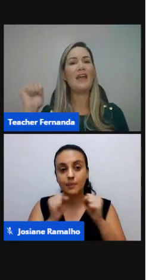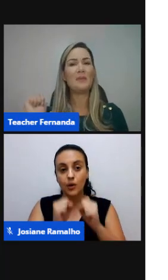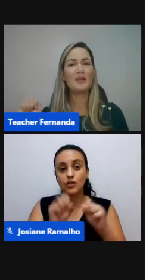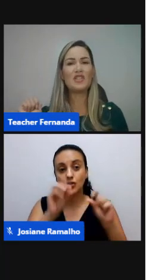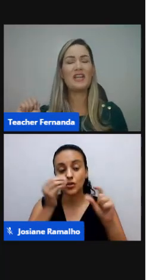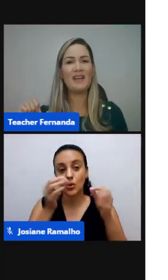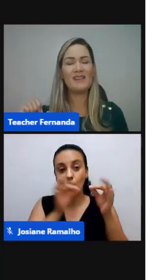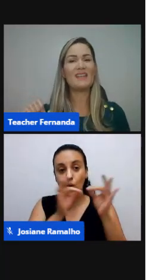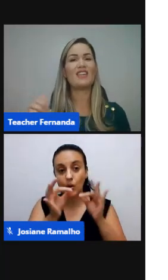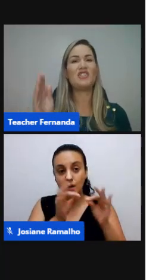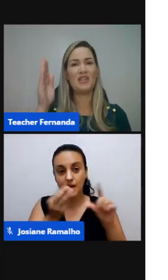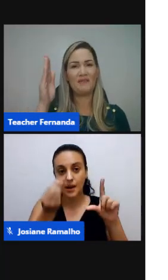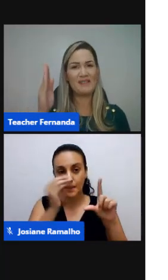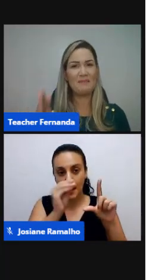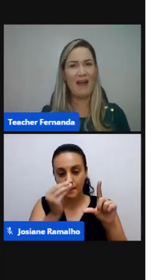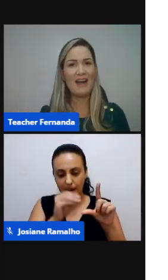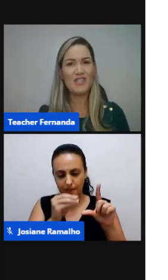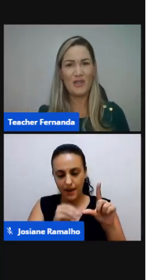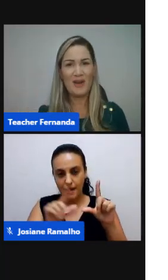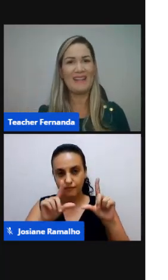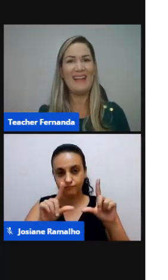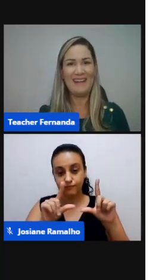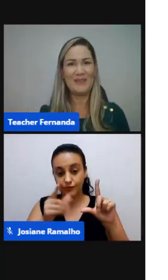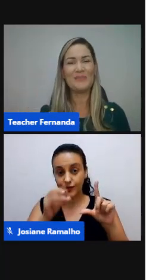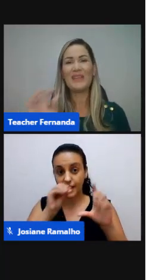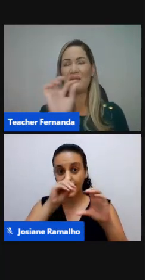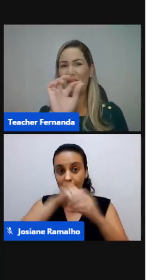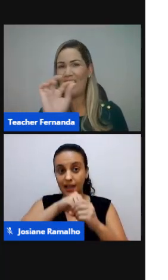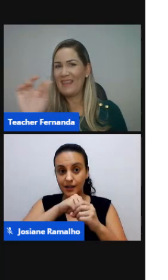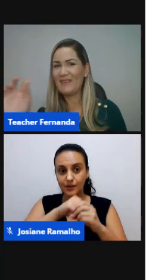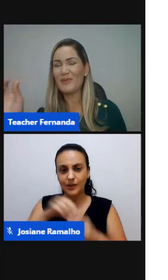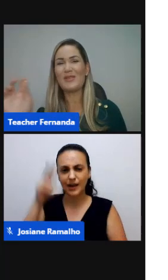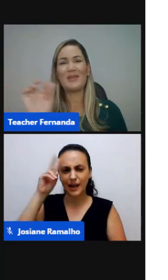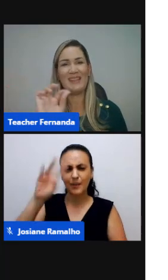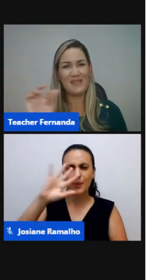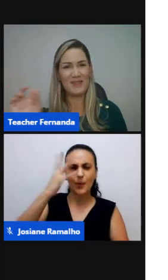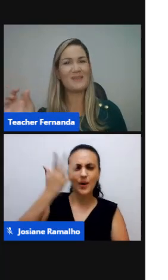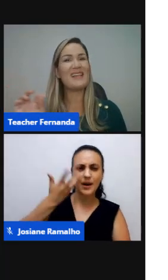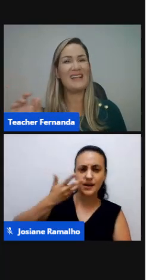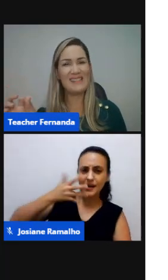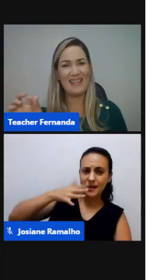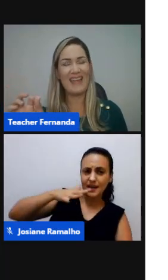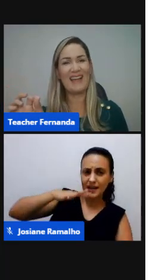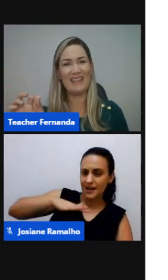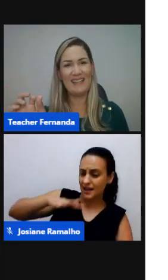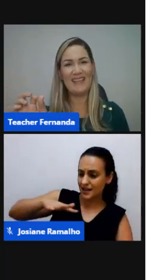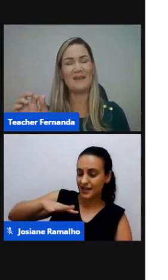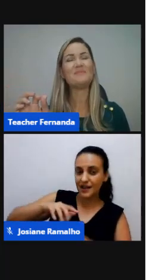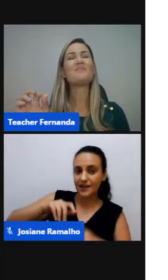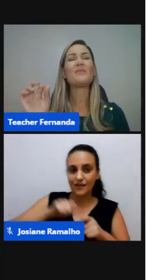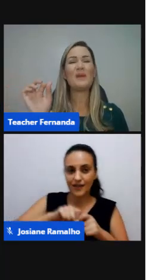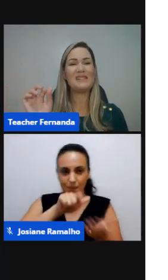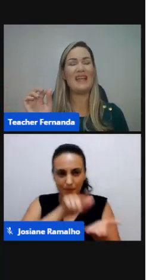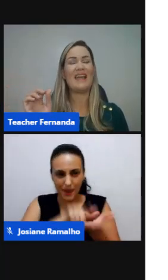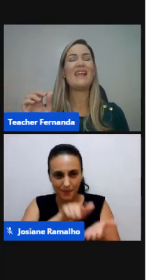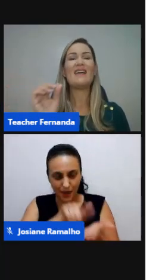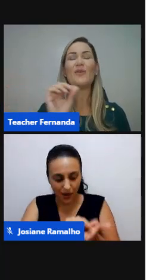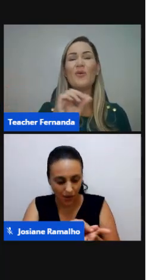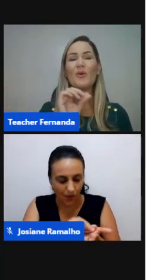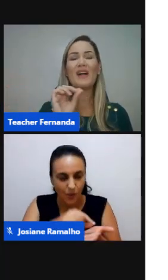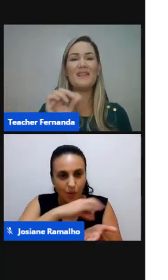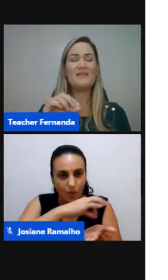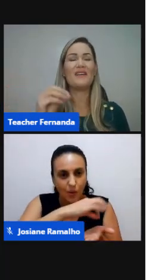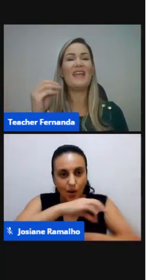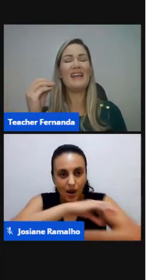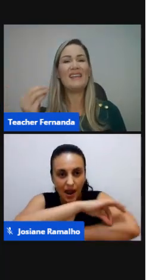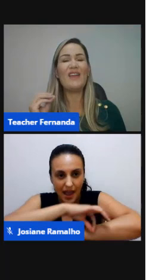lá da época de criança que a gente tinha que fazer margem no caderno para que o nosso texto não saísse daquela linha? Pois é,